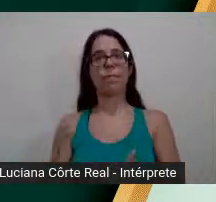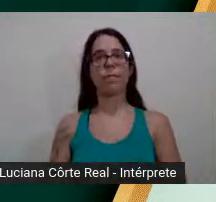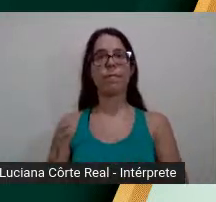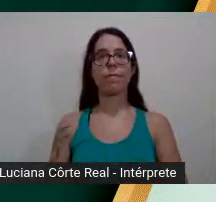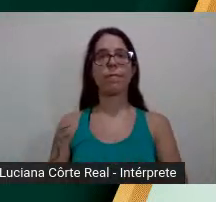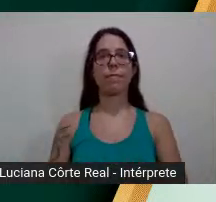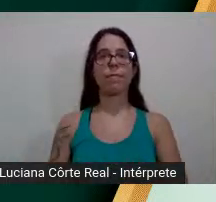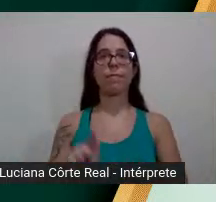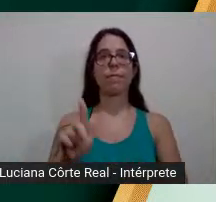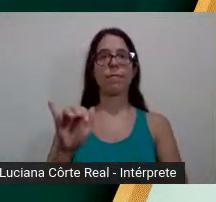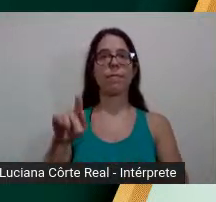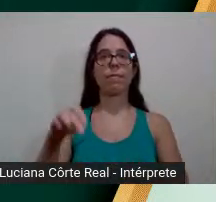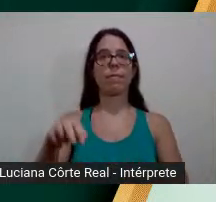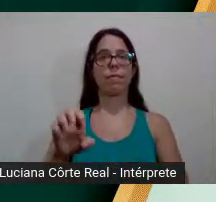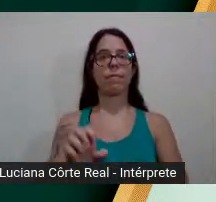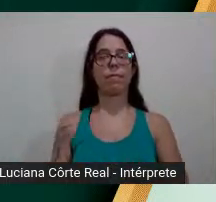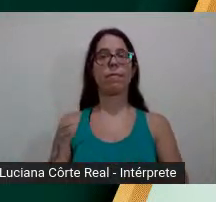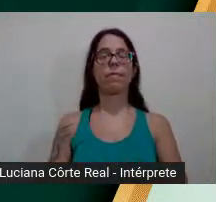Guilherme de Davi.